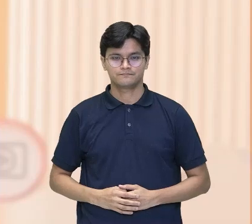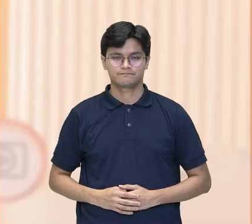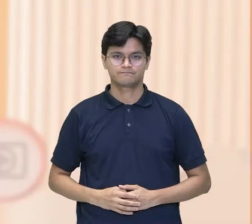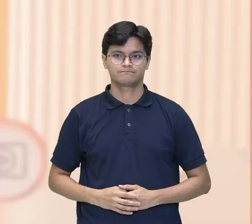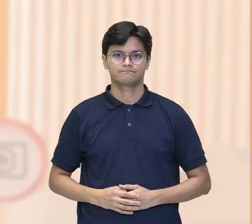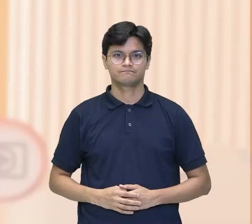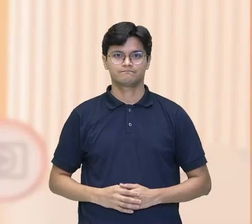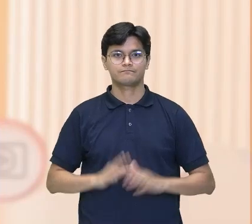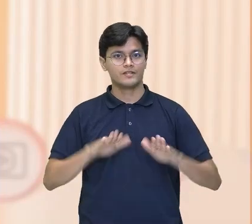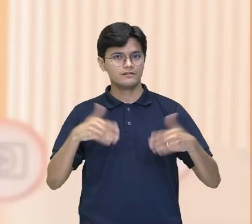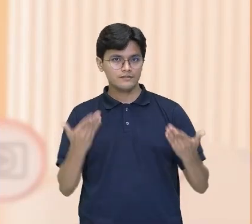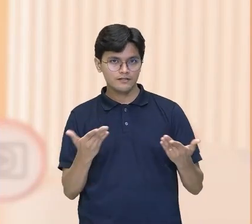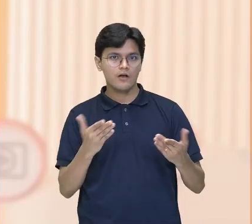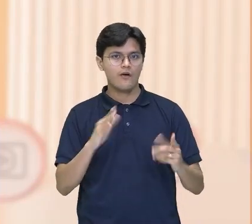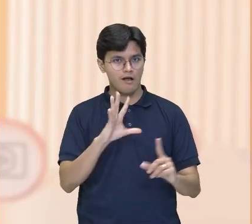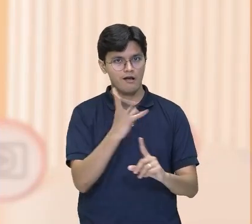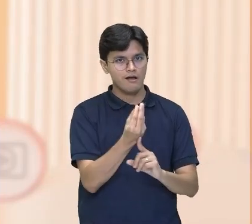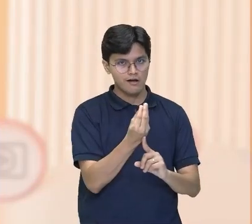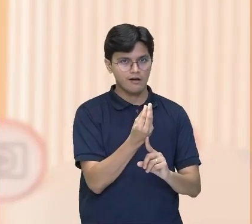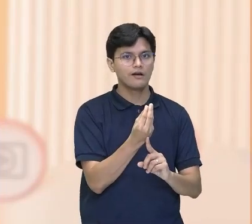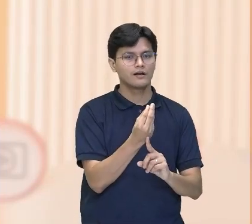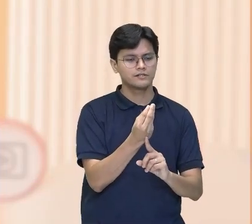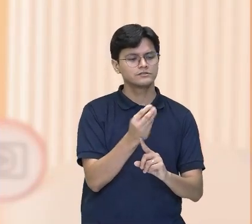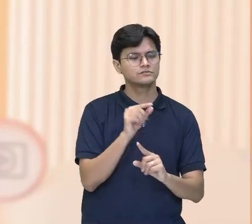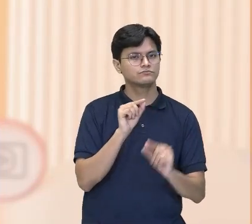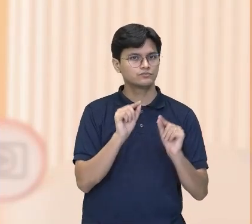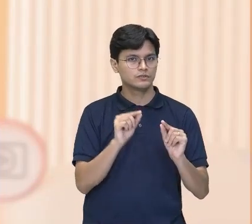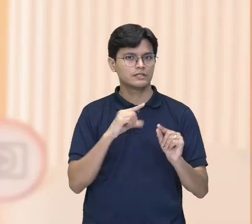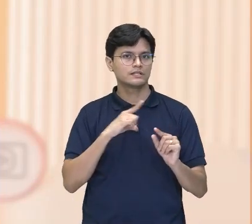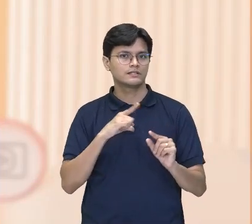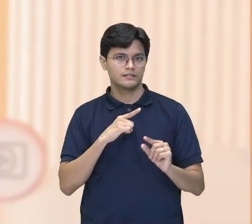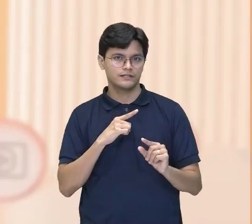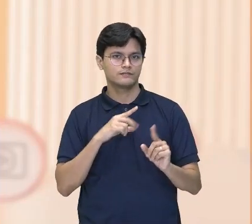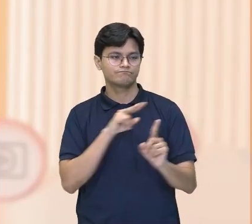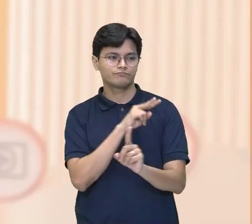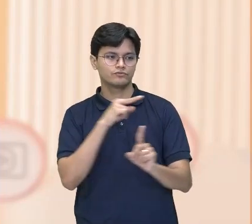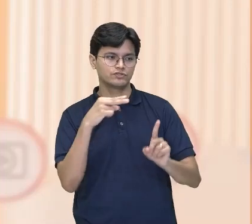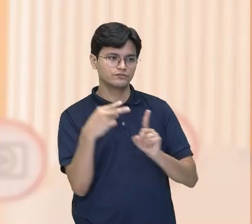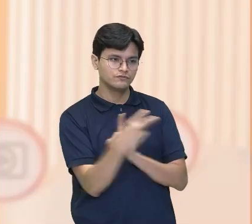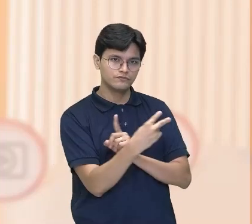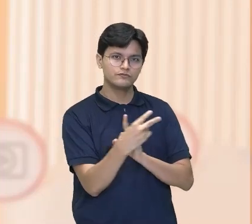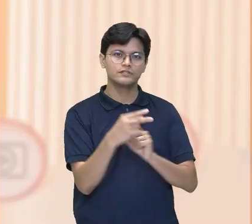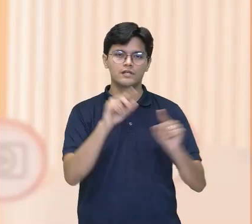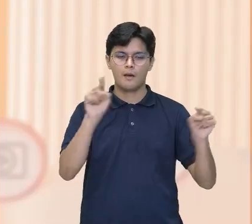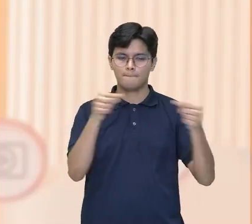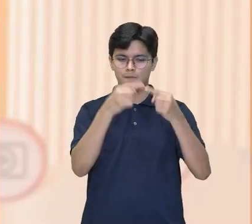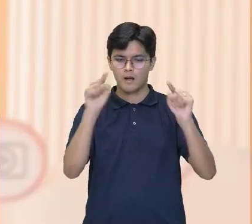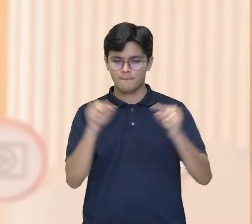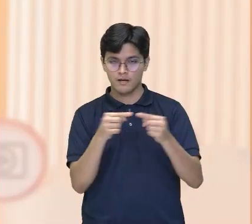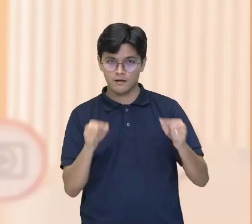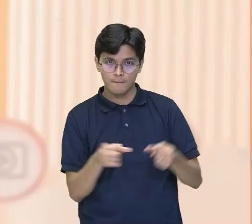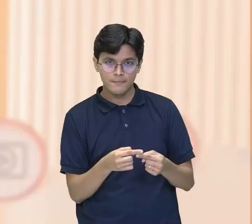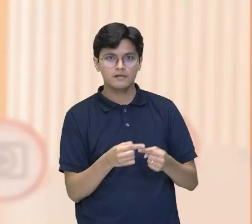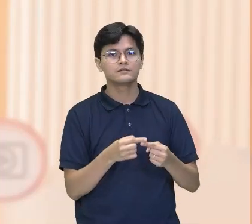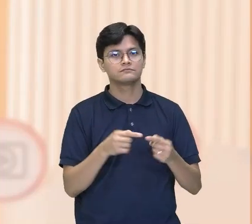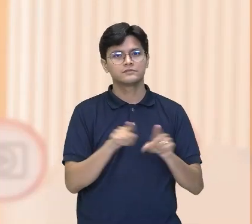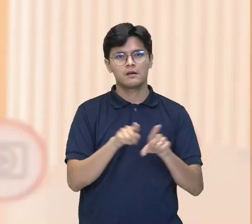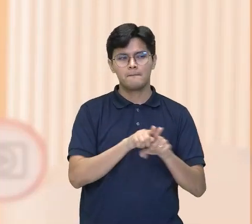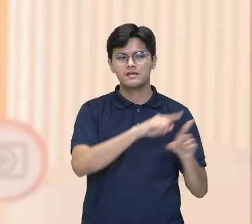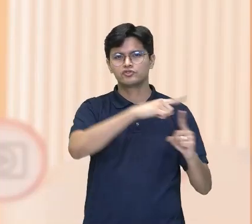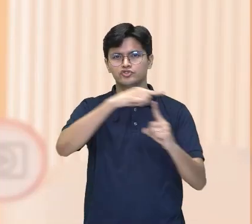a arte é tudo isso, esse olhar para a harmonia, para a beleza, para a forma, para tudo aquilo que